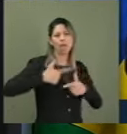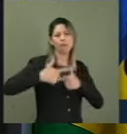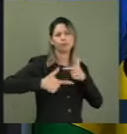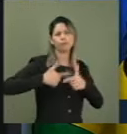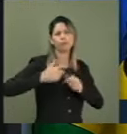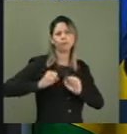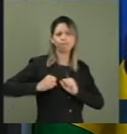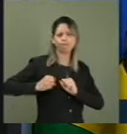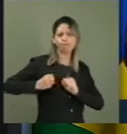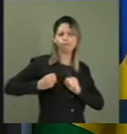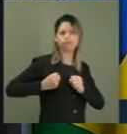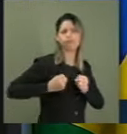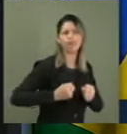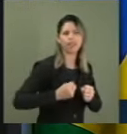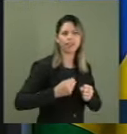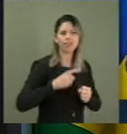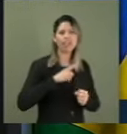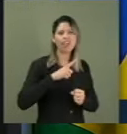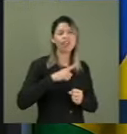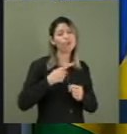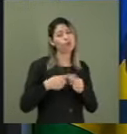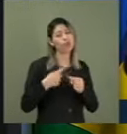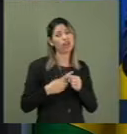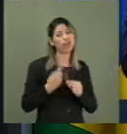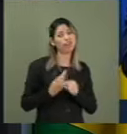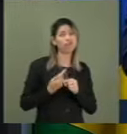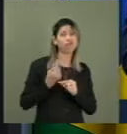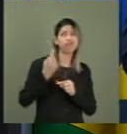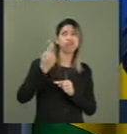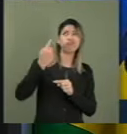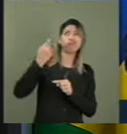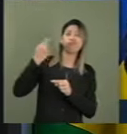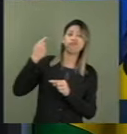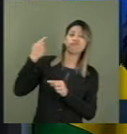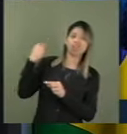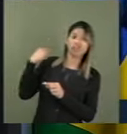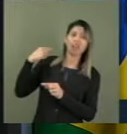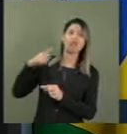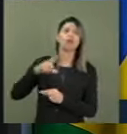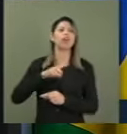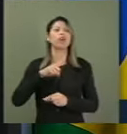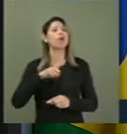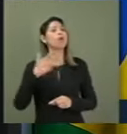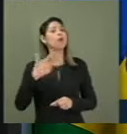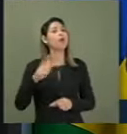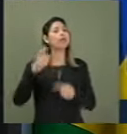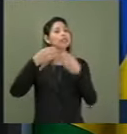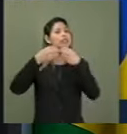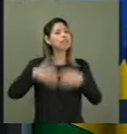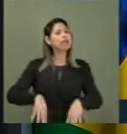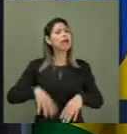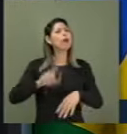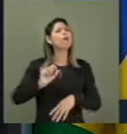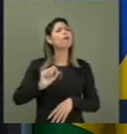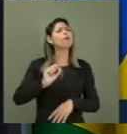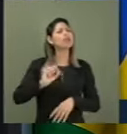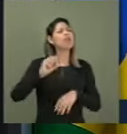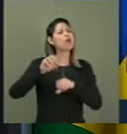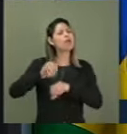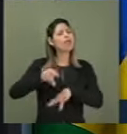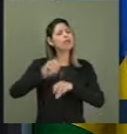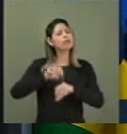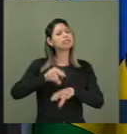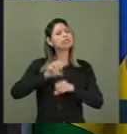a perspectiva de vários retrocessos, como, por exemplo, a questão da suspensão da reforma do ensino